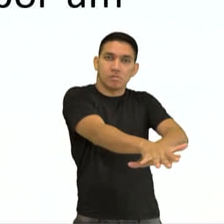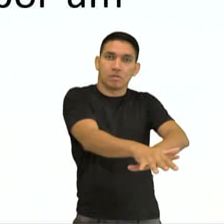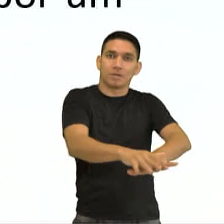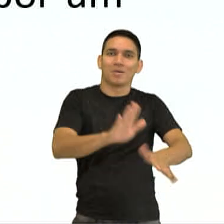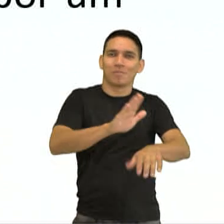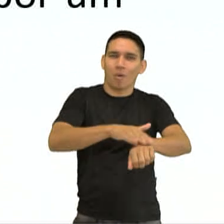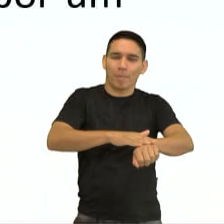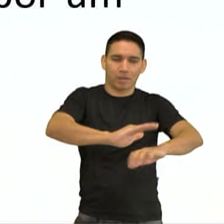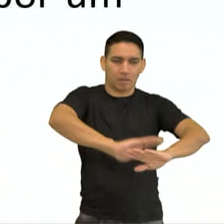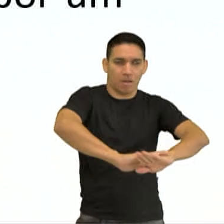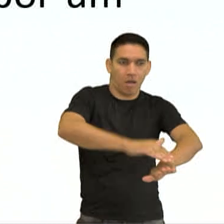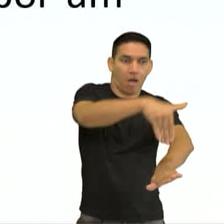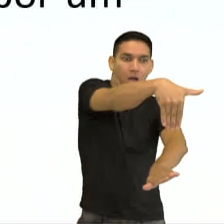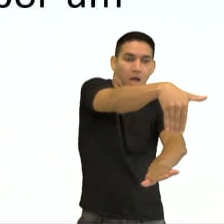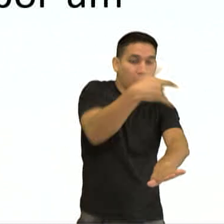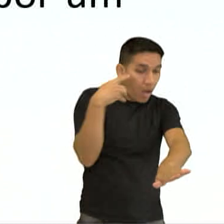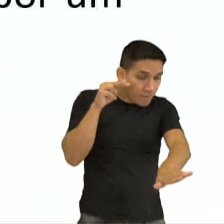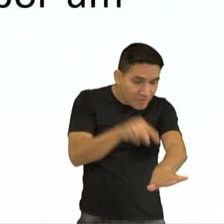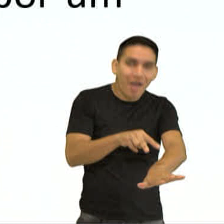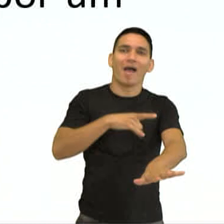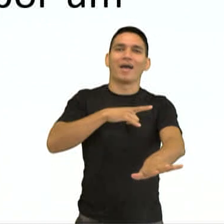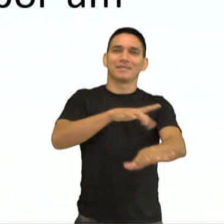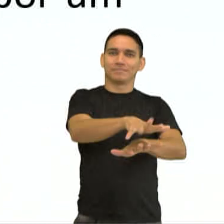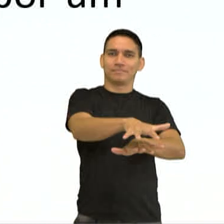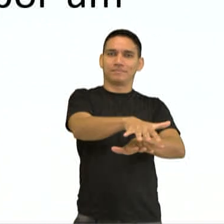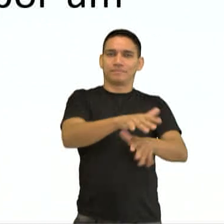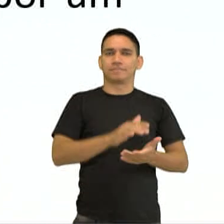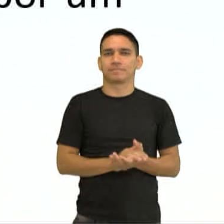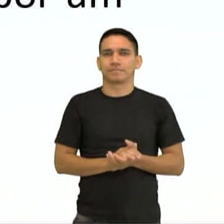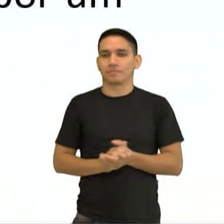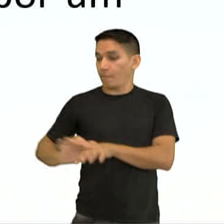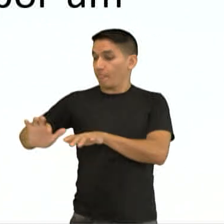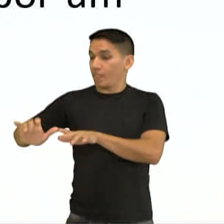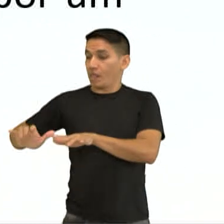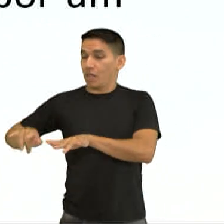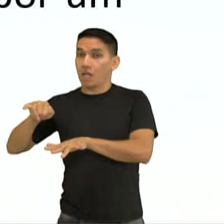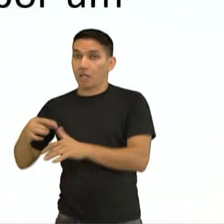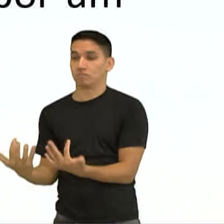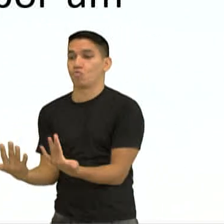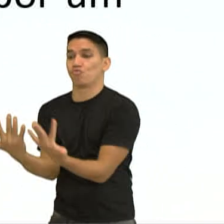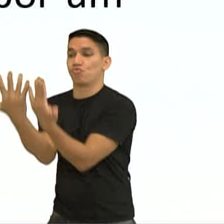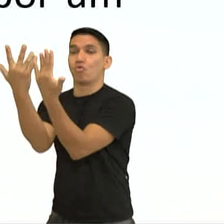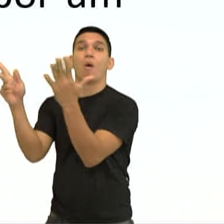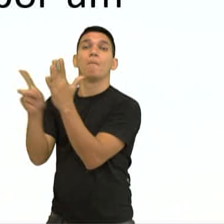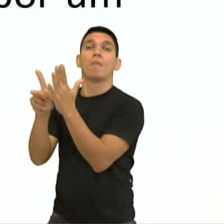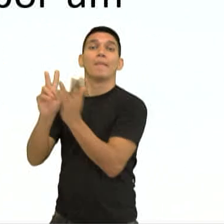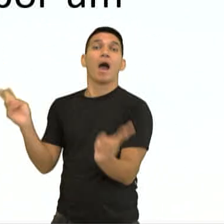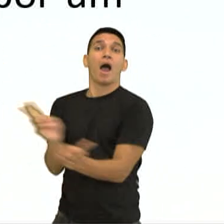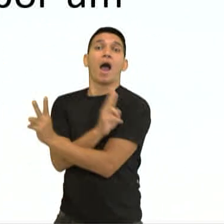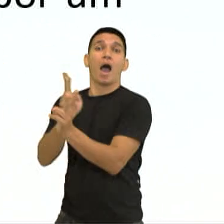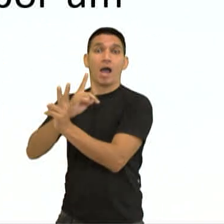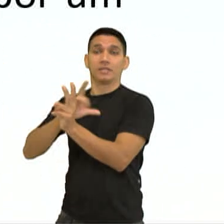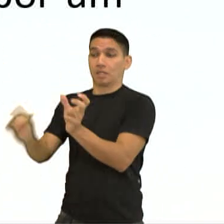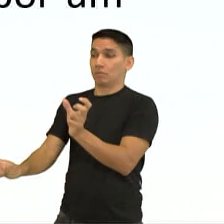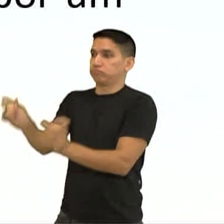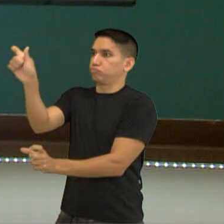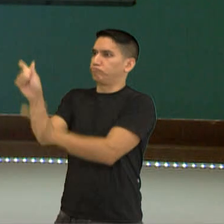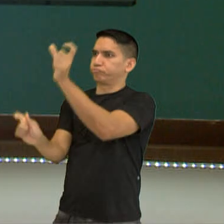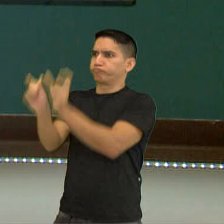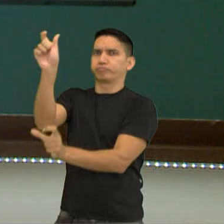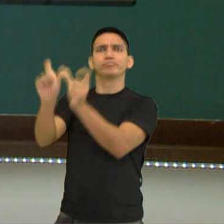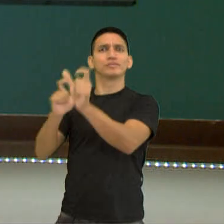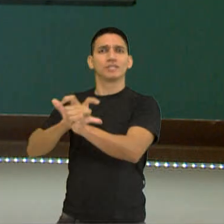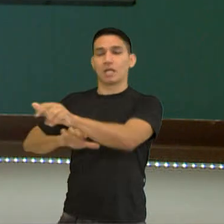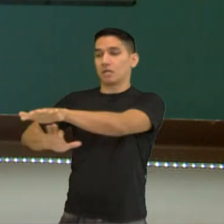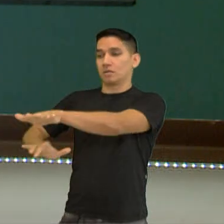abre o piano, você vê lá, né? No órgão, as notas saem com a passagem de ar por tubos verticais. O que acontece? Você